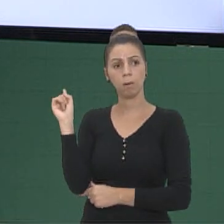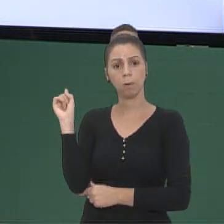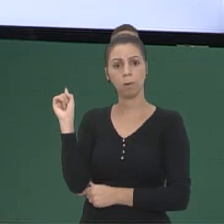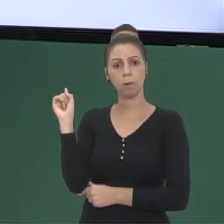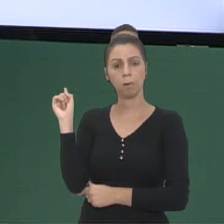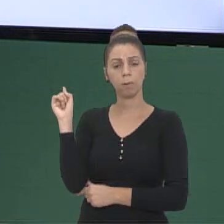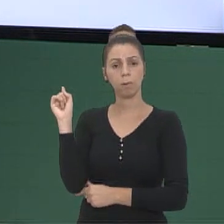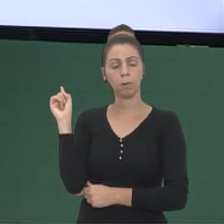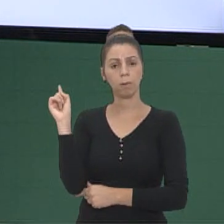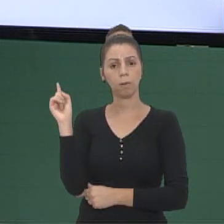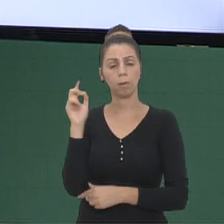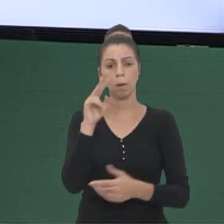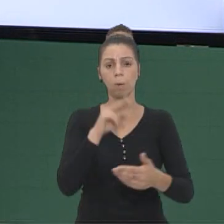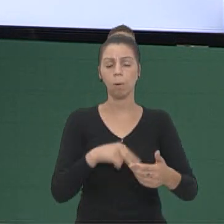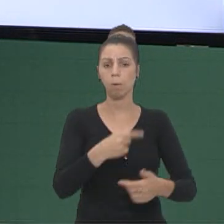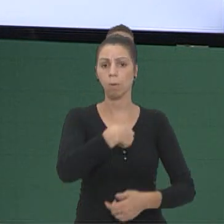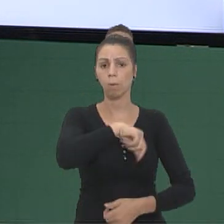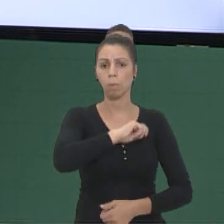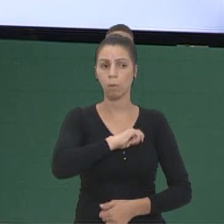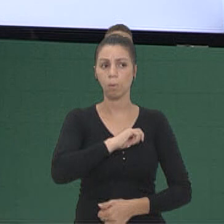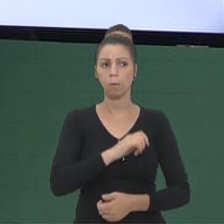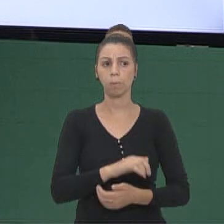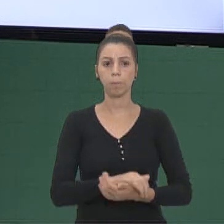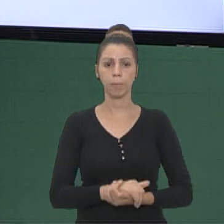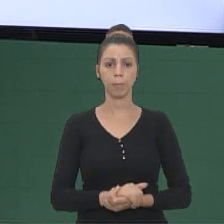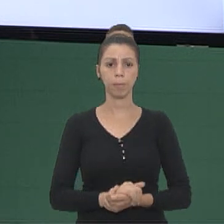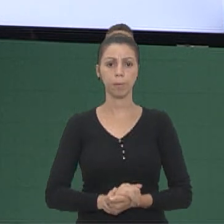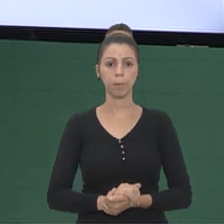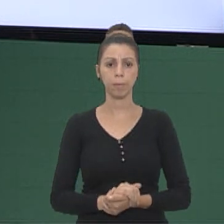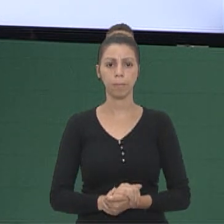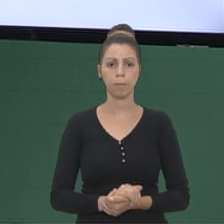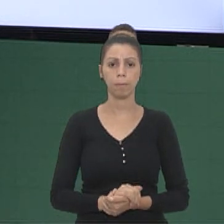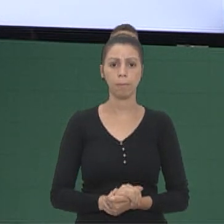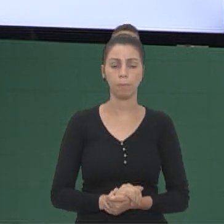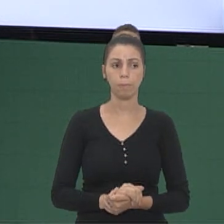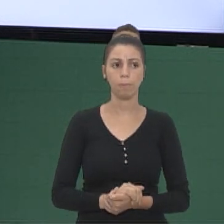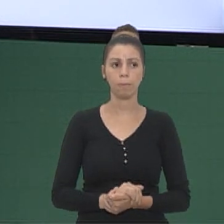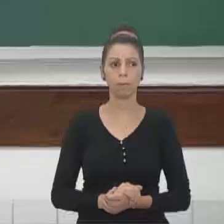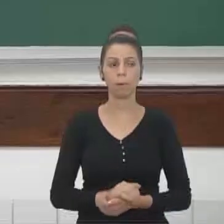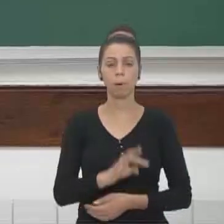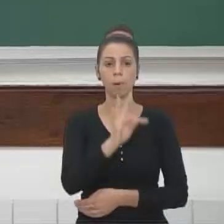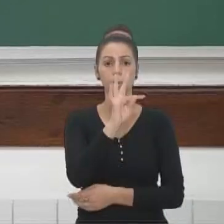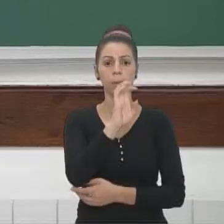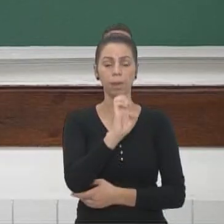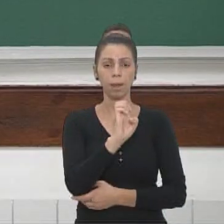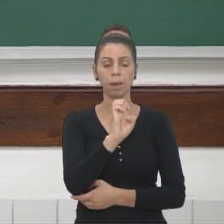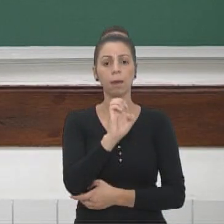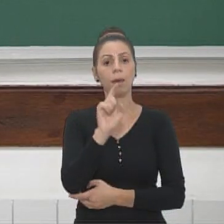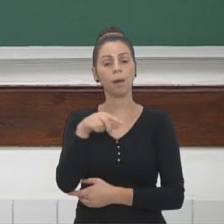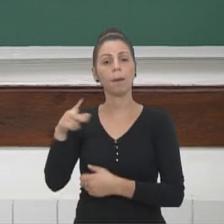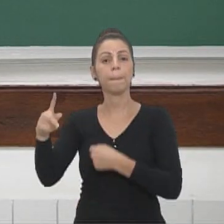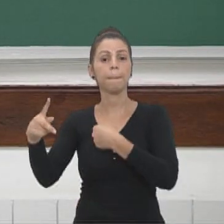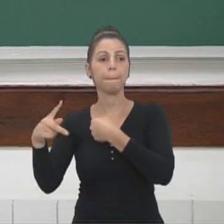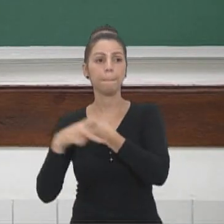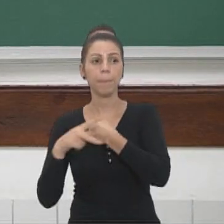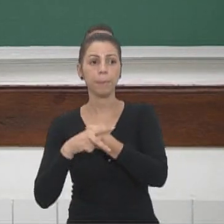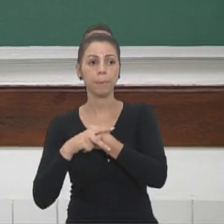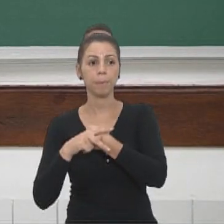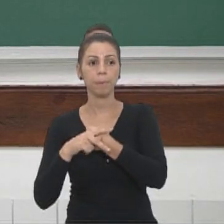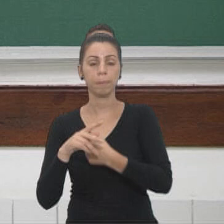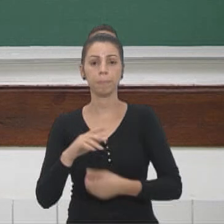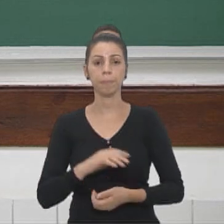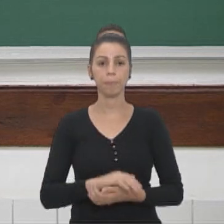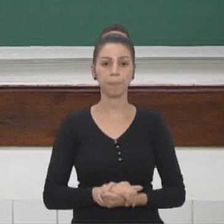o cárcere. O te, aqui nós temos como um pronome. E o T acentuado, lembrando que é um substantivo